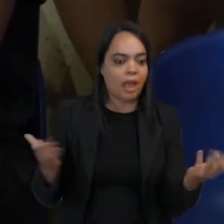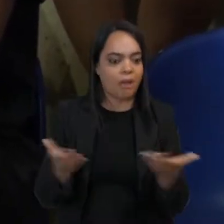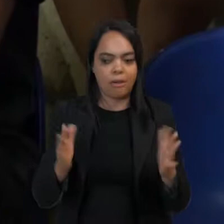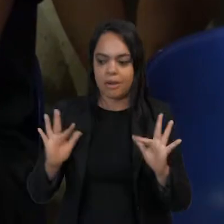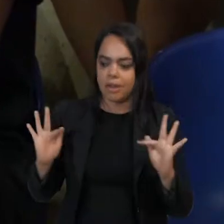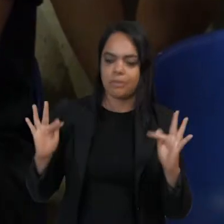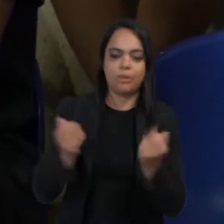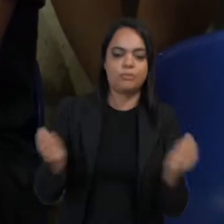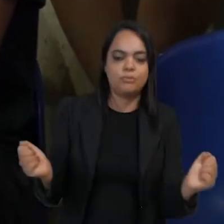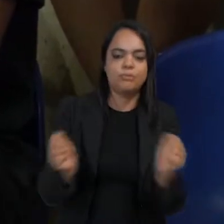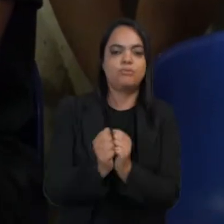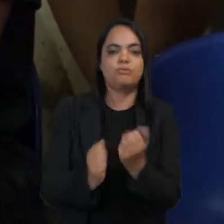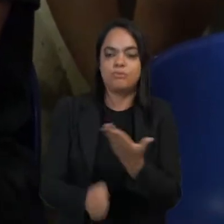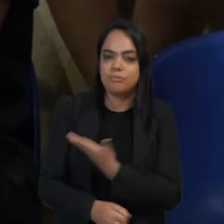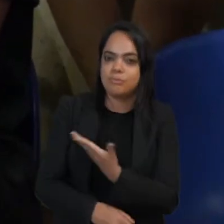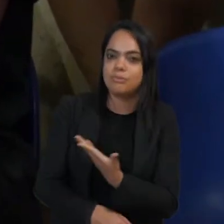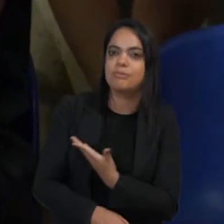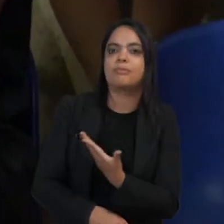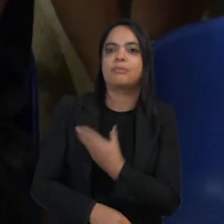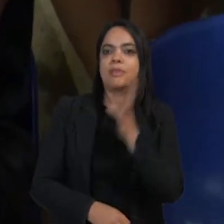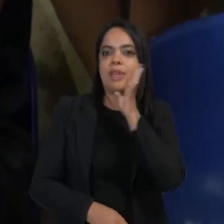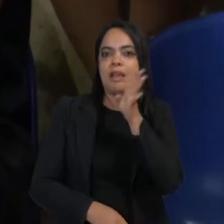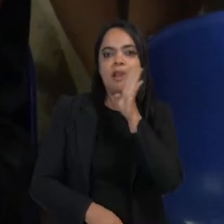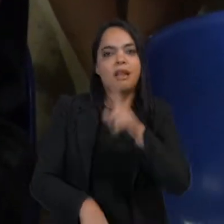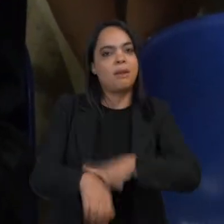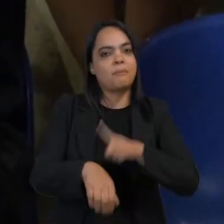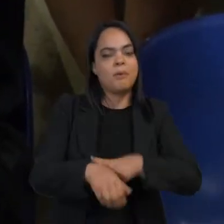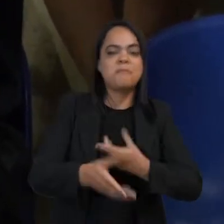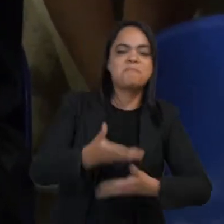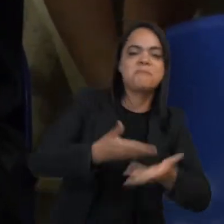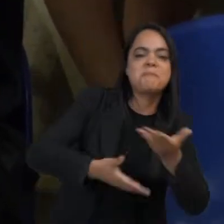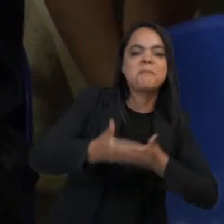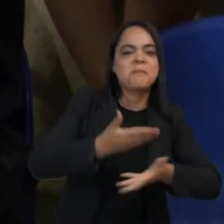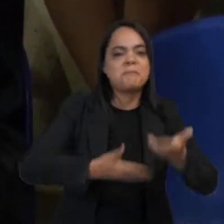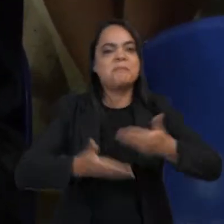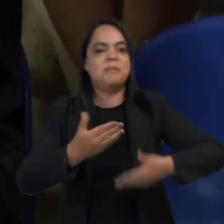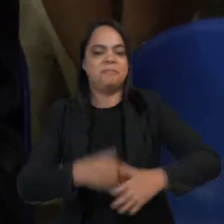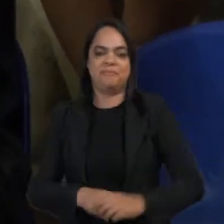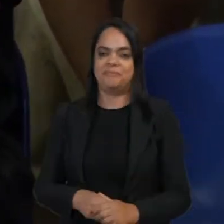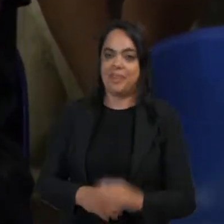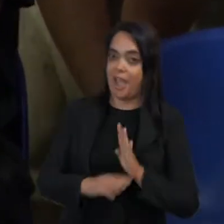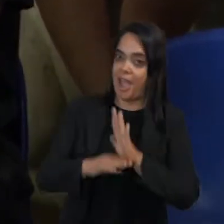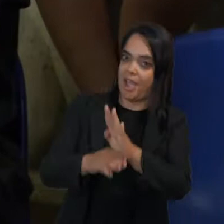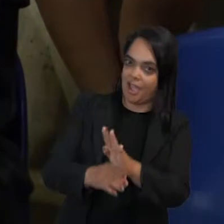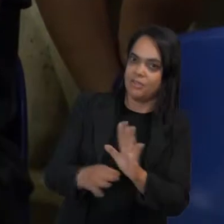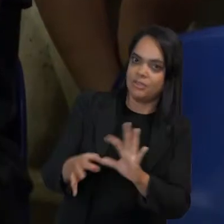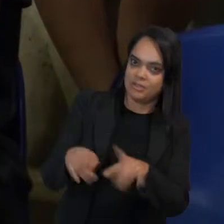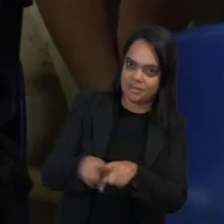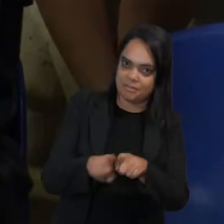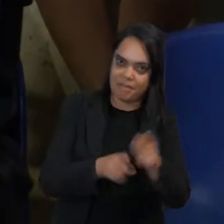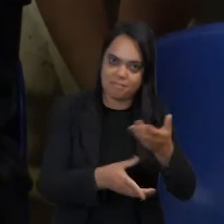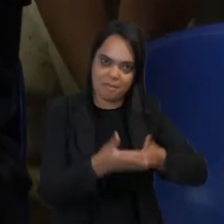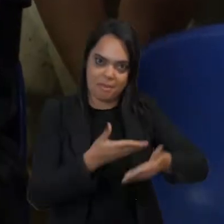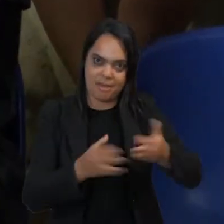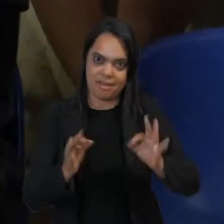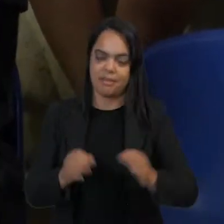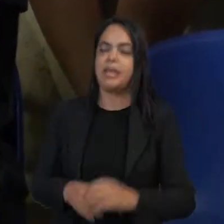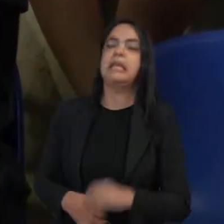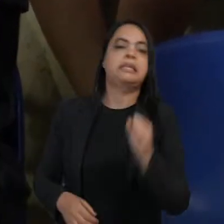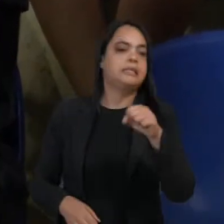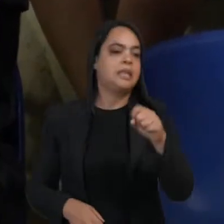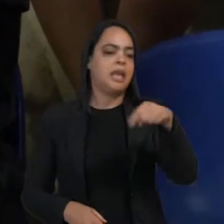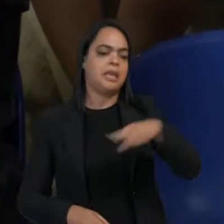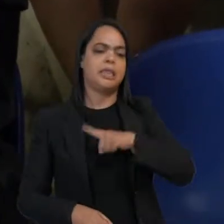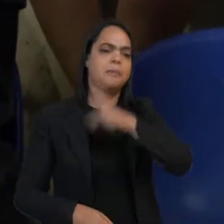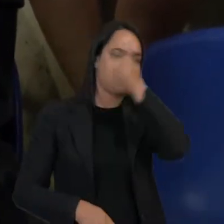que a gente se reúne de uma maneira mais amigável e é bem legal esse momento de interação com todo mundo. Então ajuda na integração. Super, super.